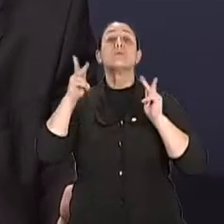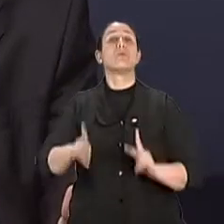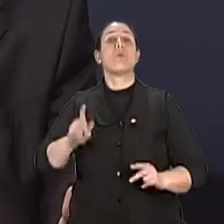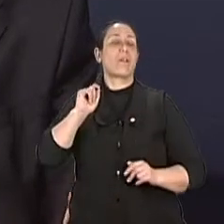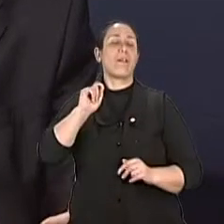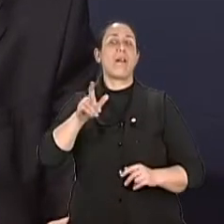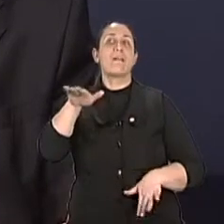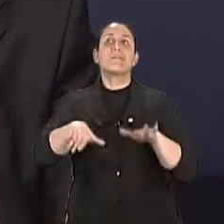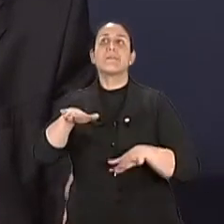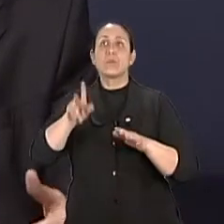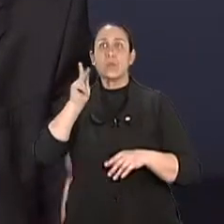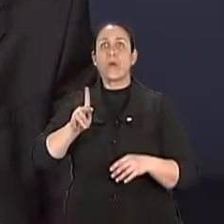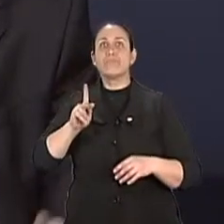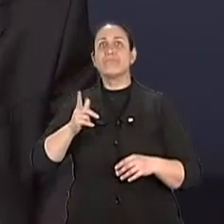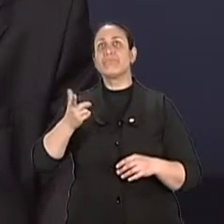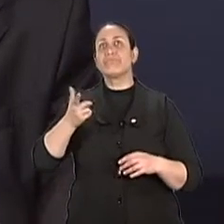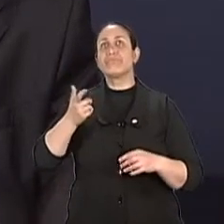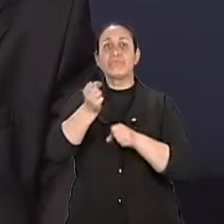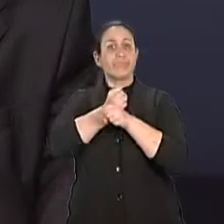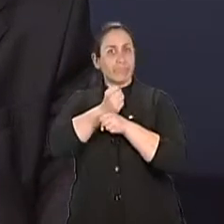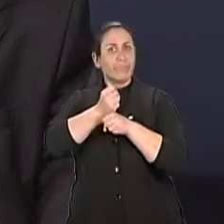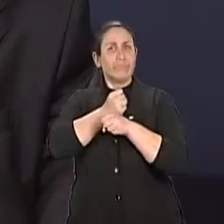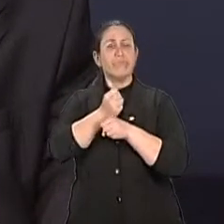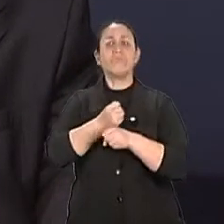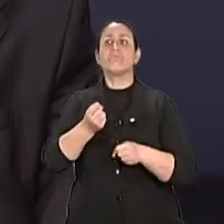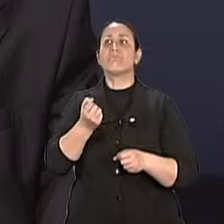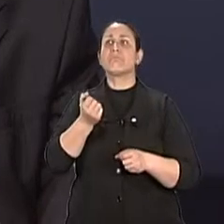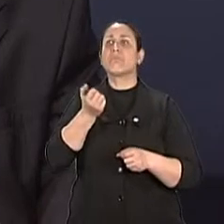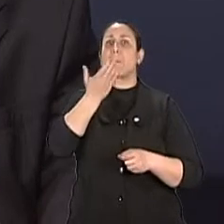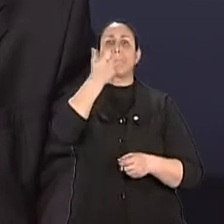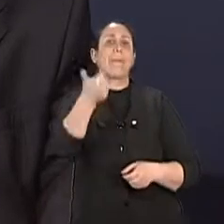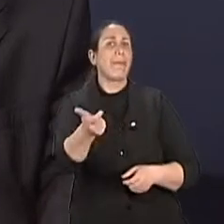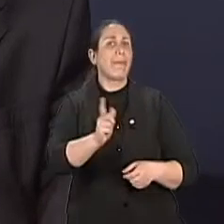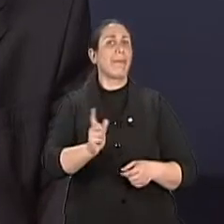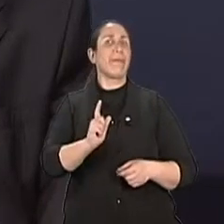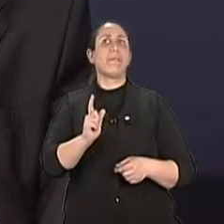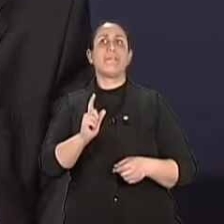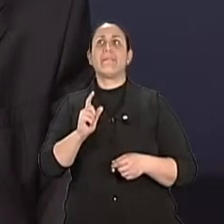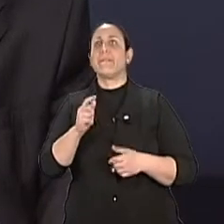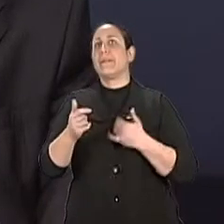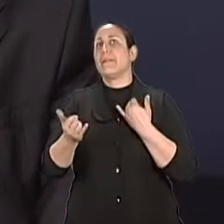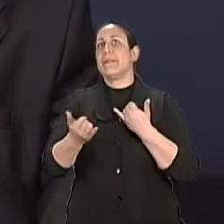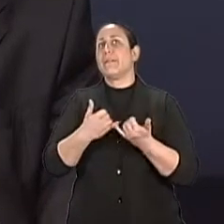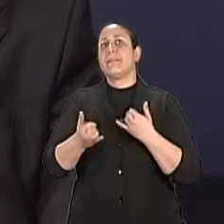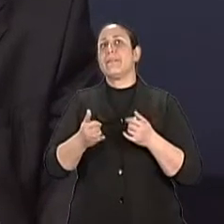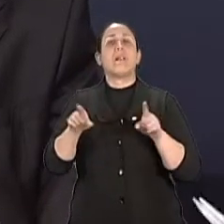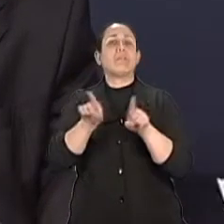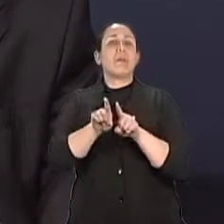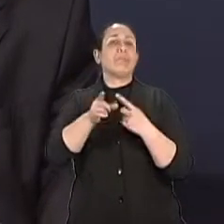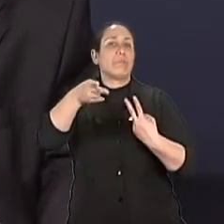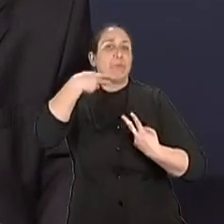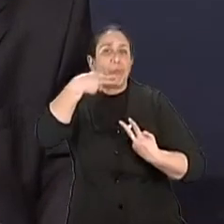apelo, às vezes, da vida urbana, principalmente, mas hábitos de